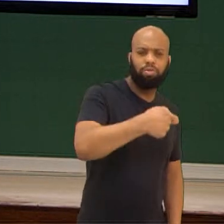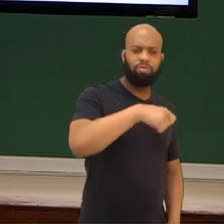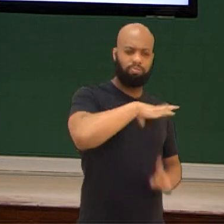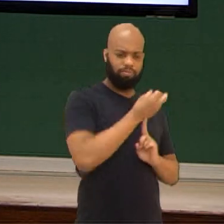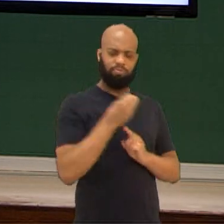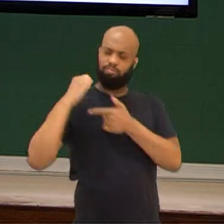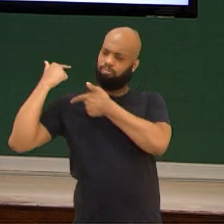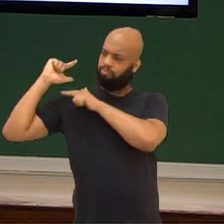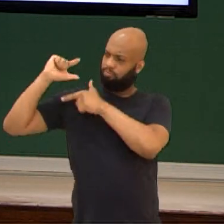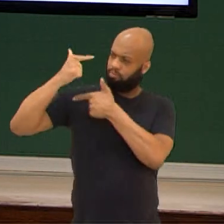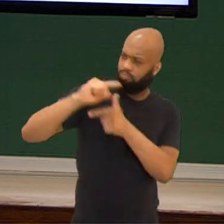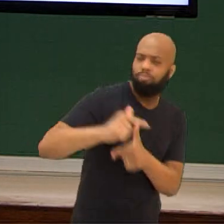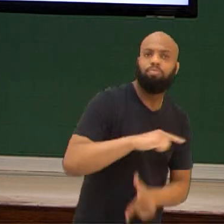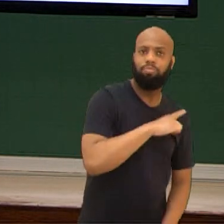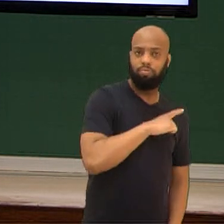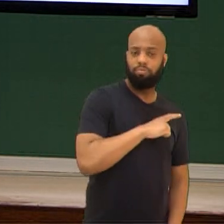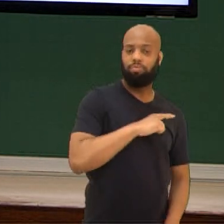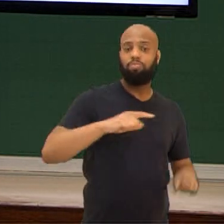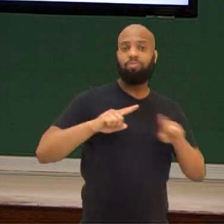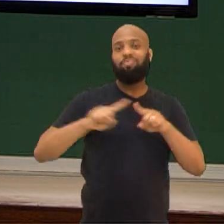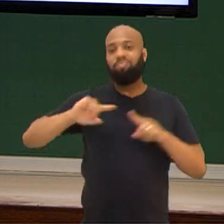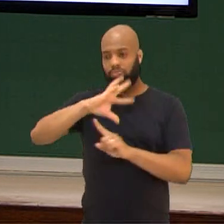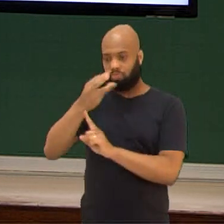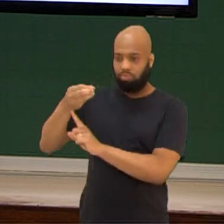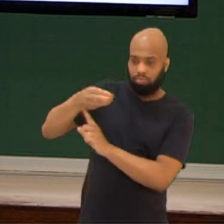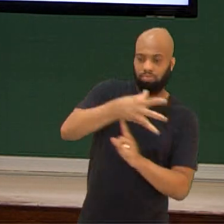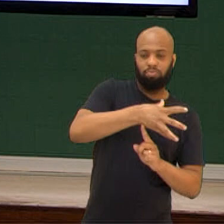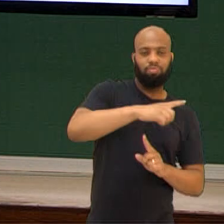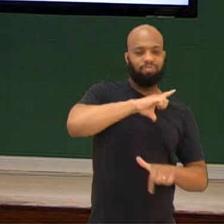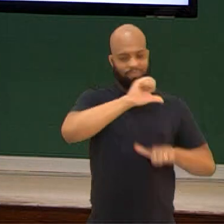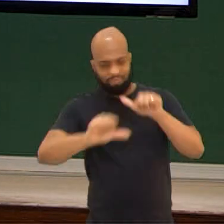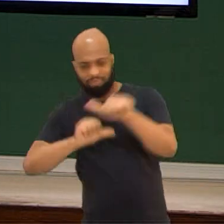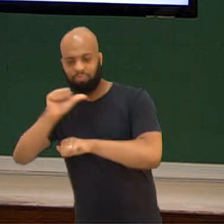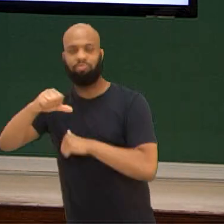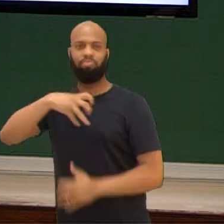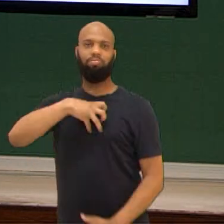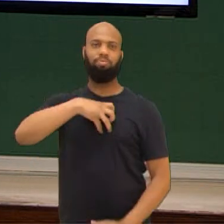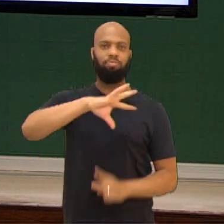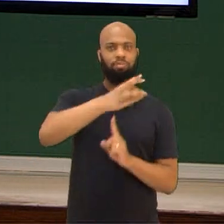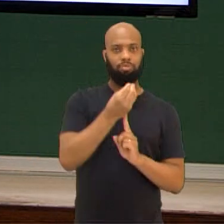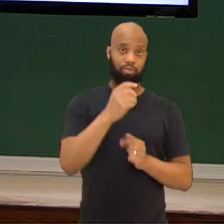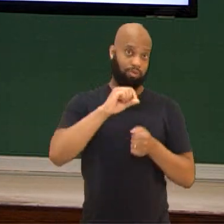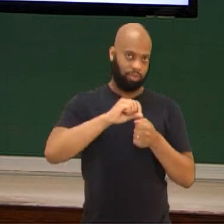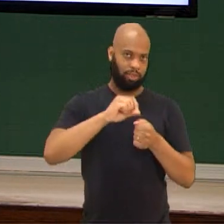arte figurativa, e eles que vão transformar a maneira de fazer arte.